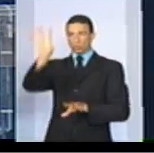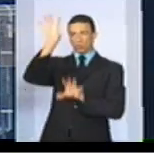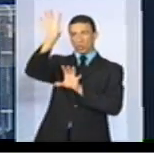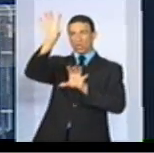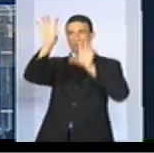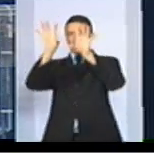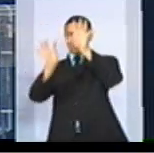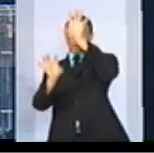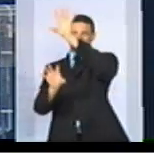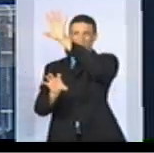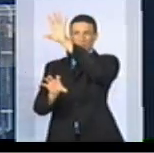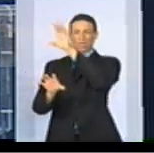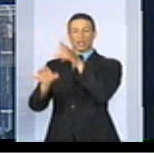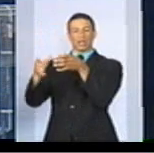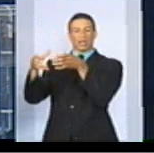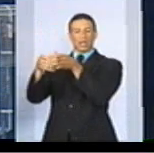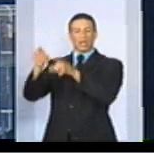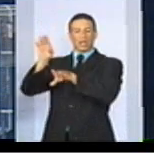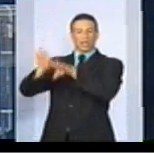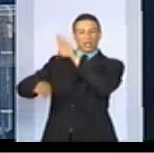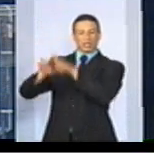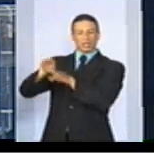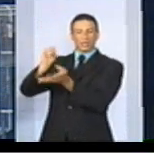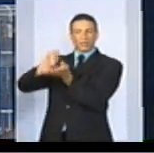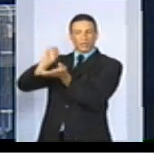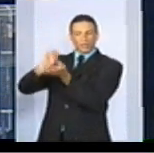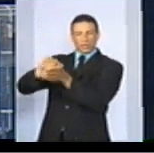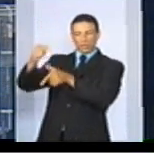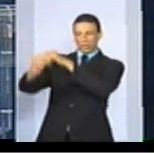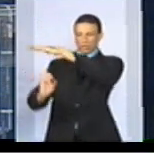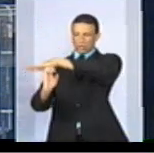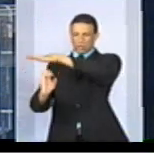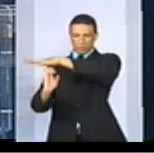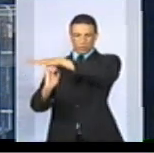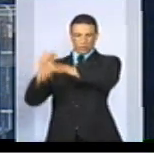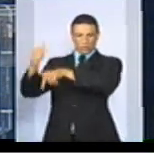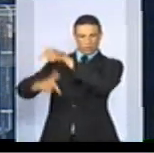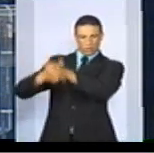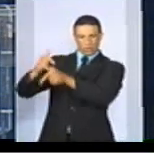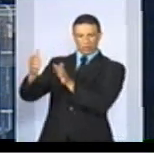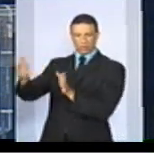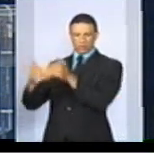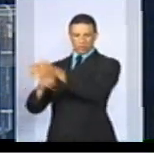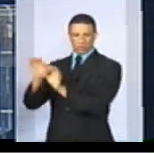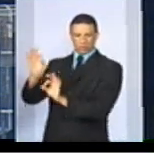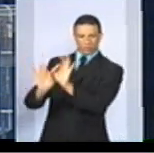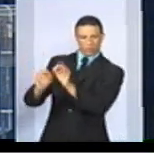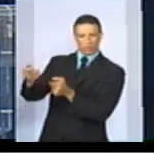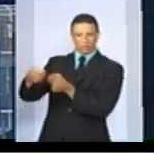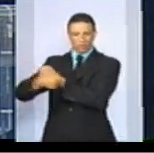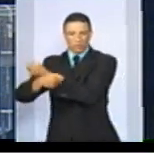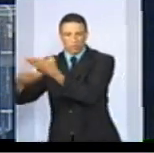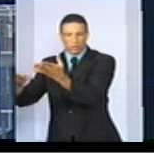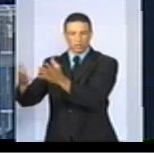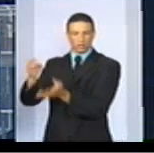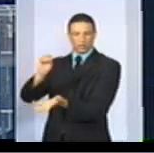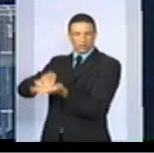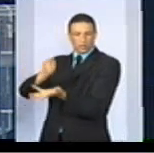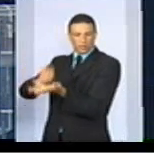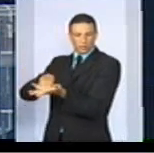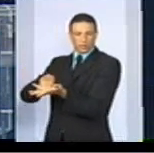infraestrutura de fibra ótica, o consumidor não tem a opção de contratar determinada empresa de empacotamento que não é atrelada a essa